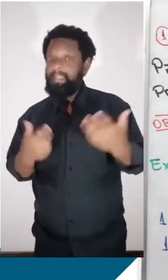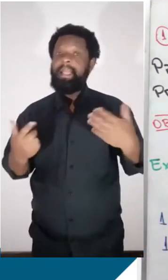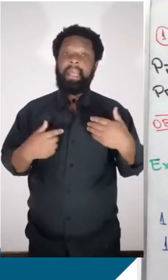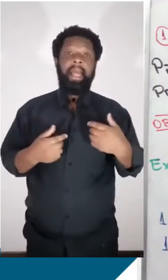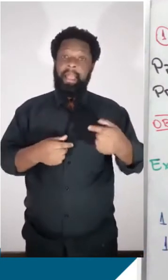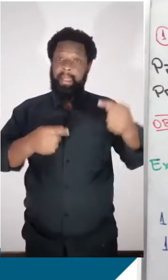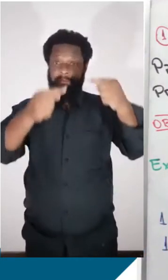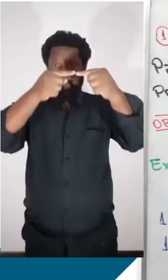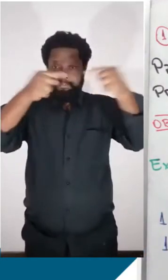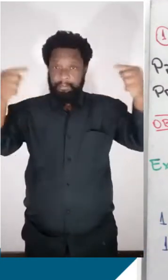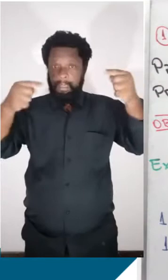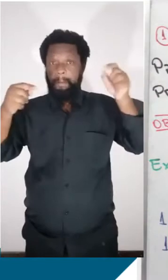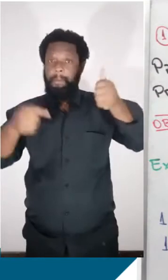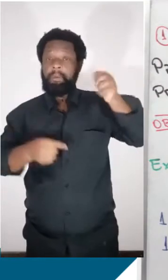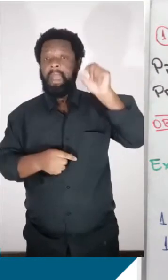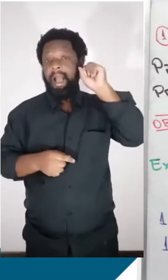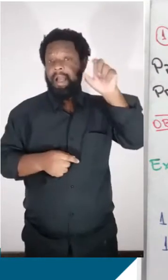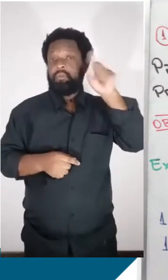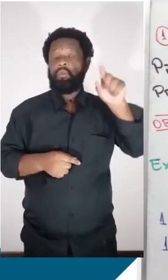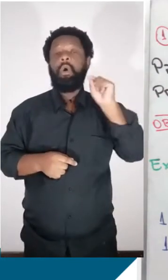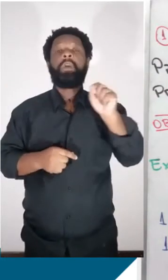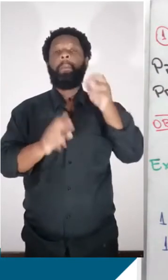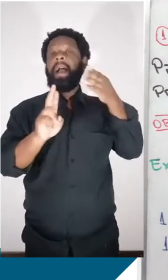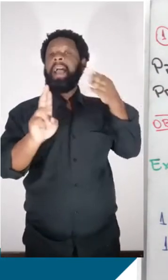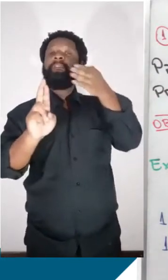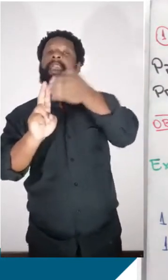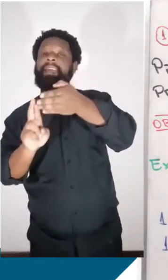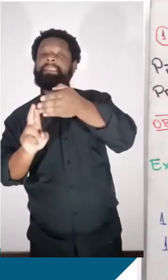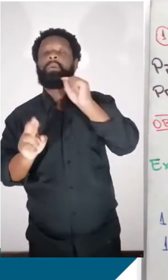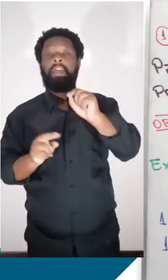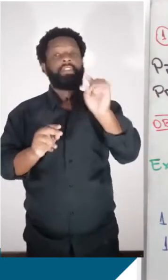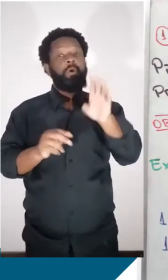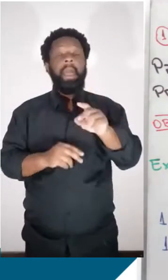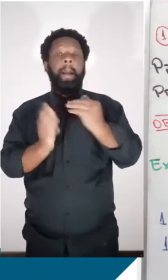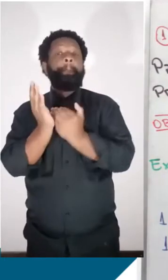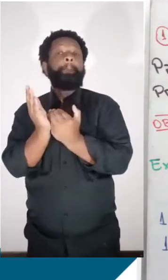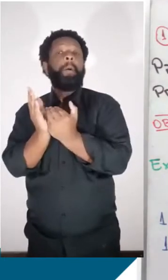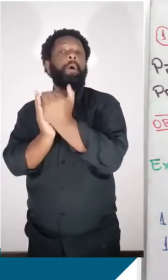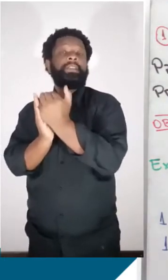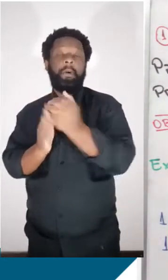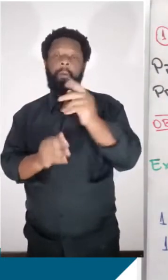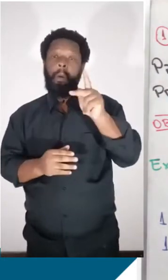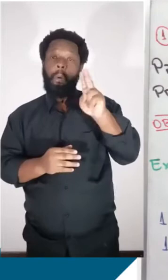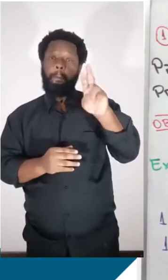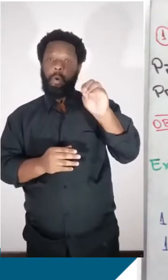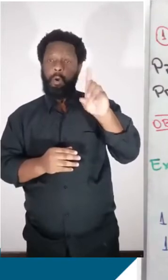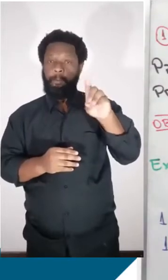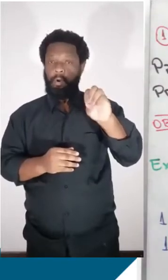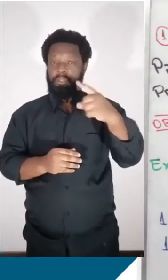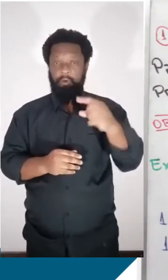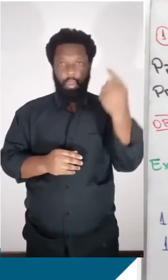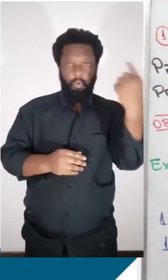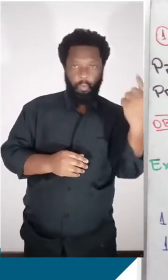bem? Essa minha primeira linha em azul é só a minha referência. É só a proporção. A proporção é de 1 para